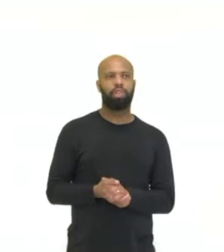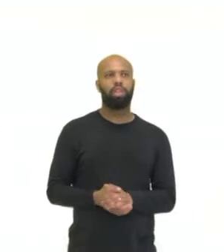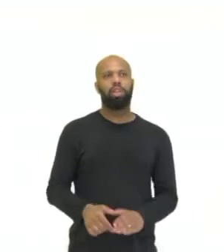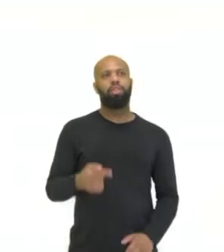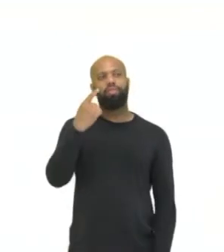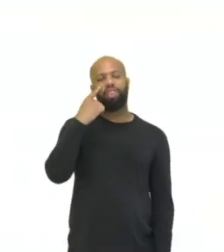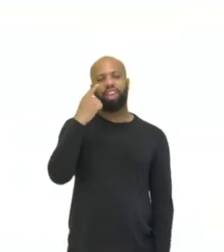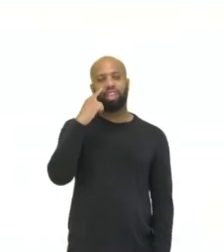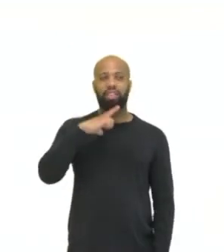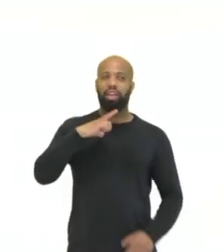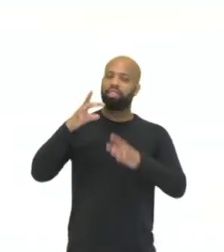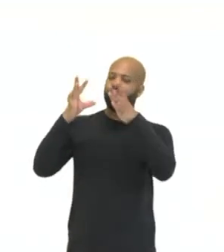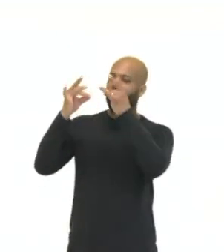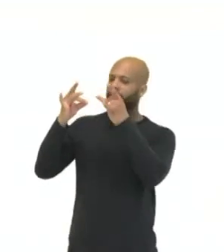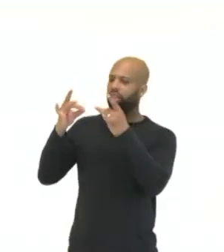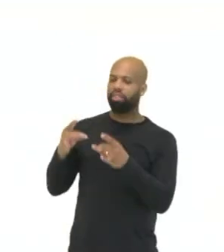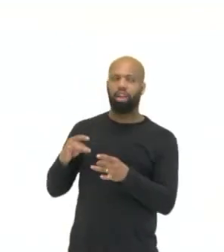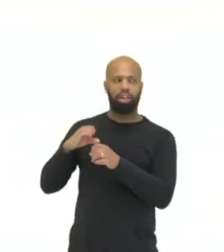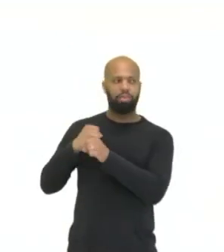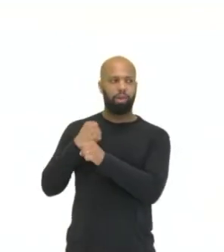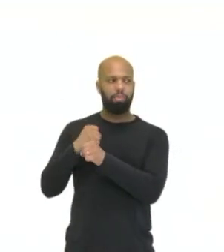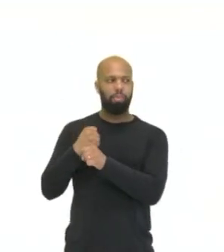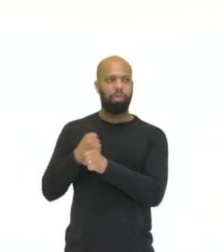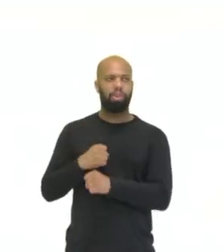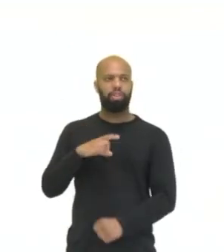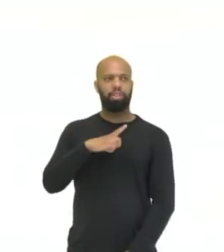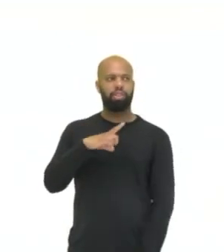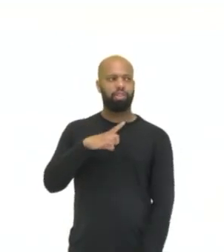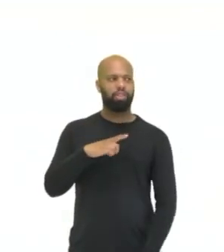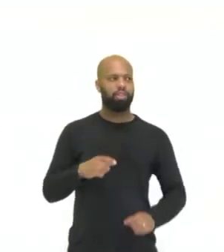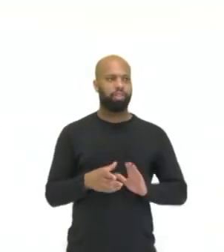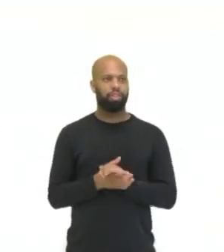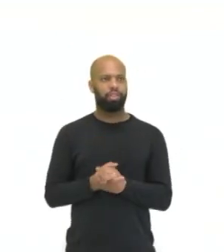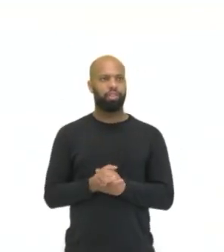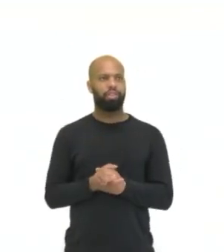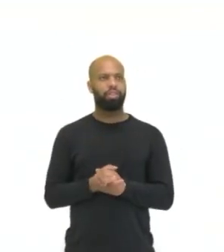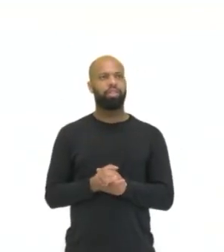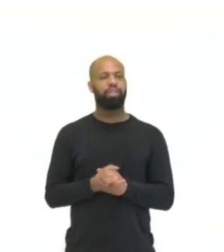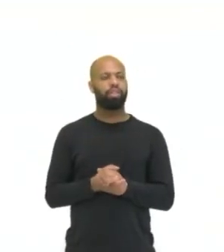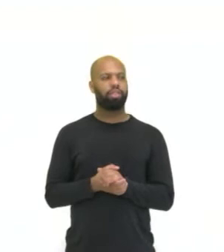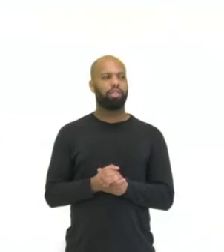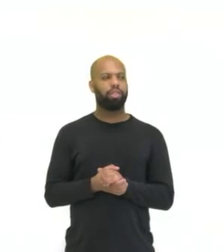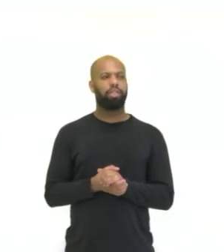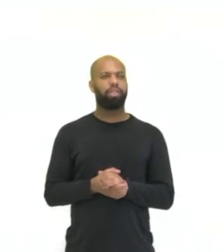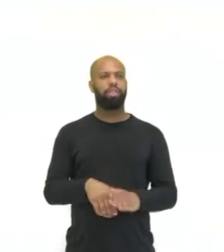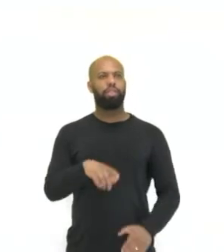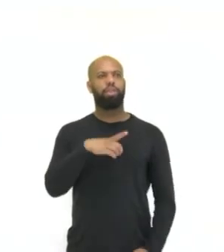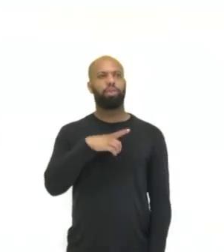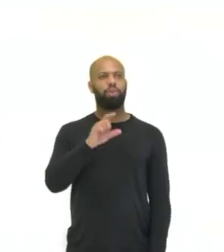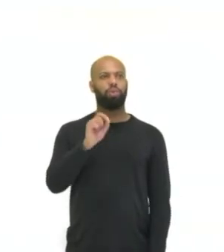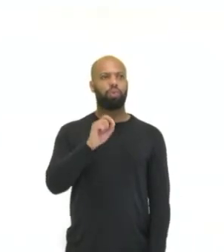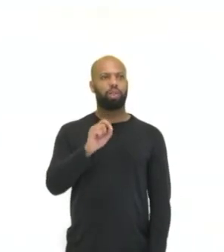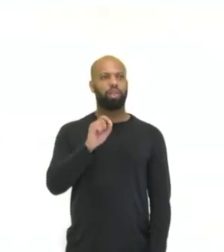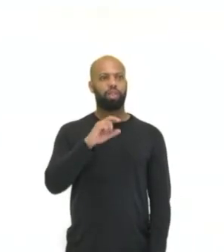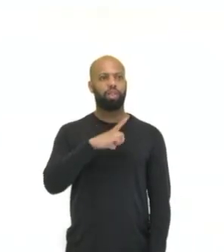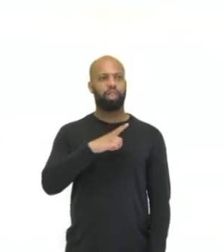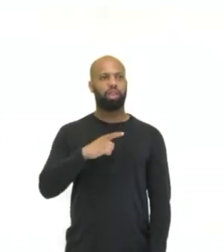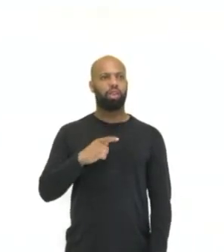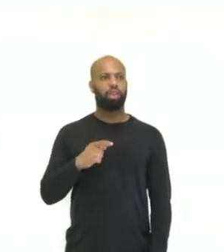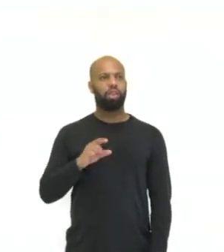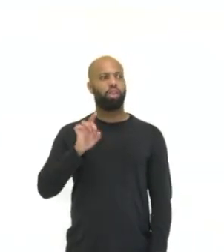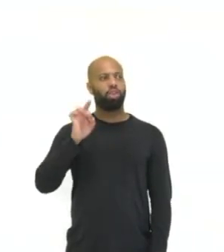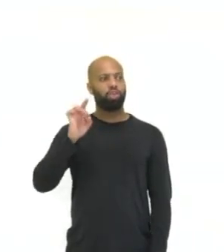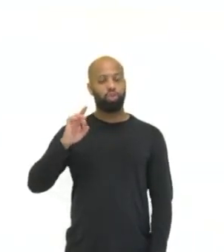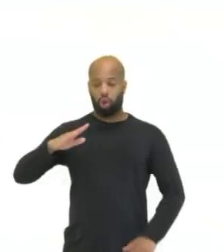todos esses detalhes da construção. Aonde que vocês encontram aqui uma outra coisa que não seja